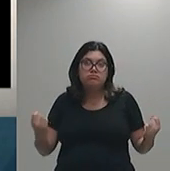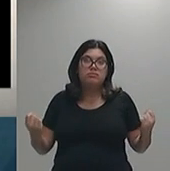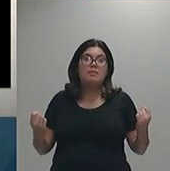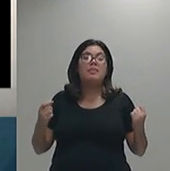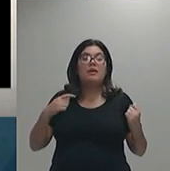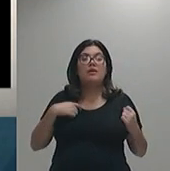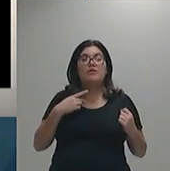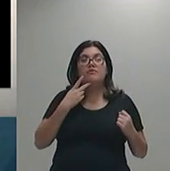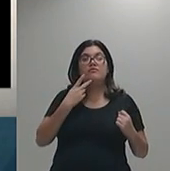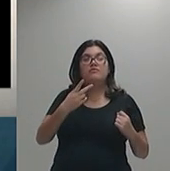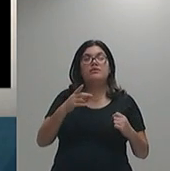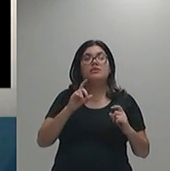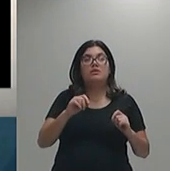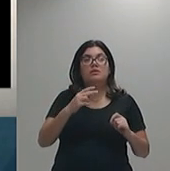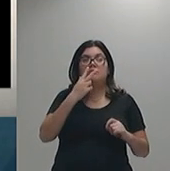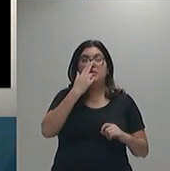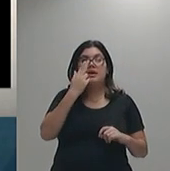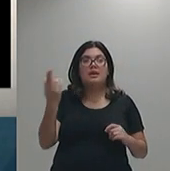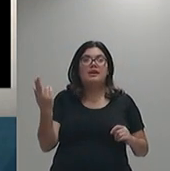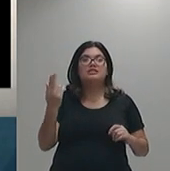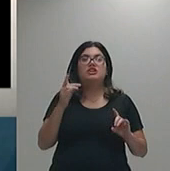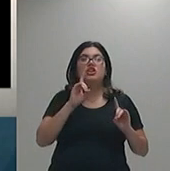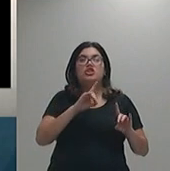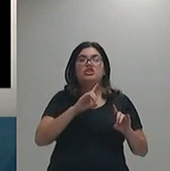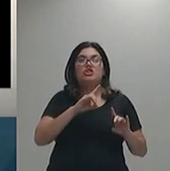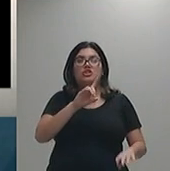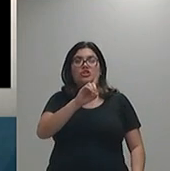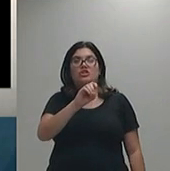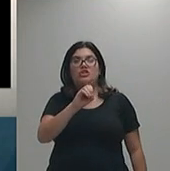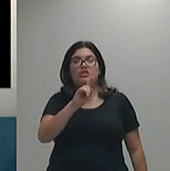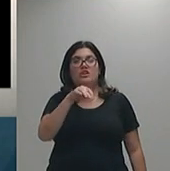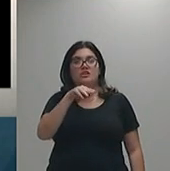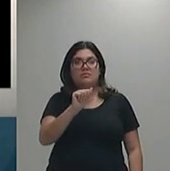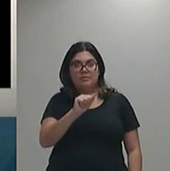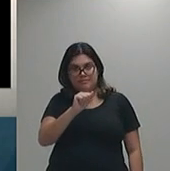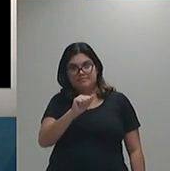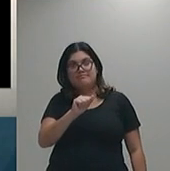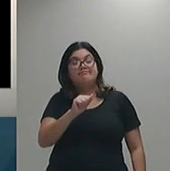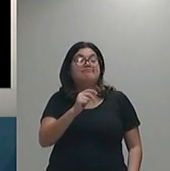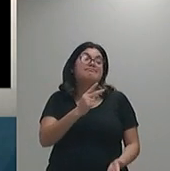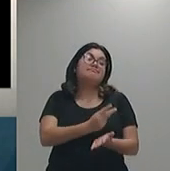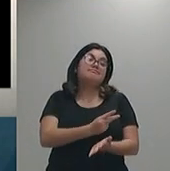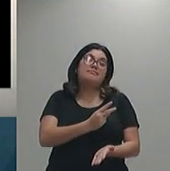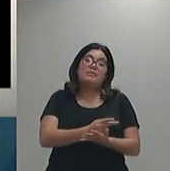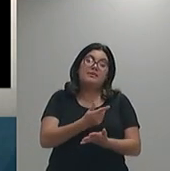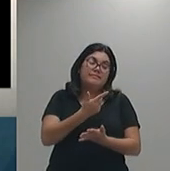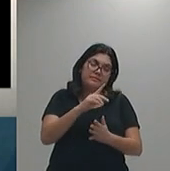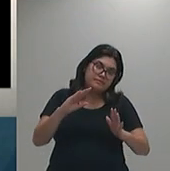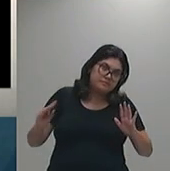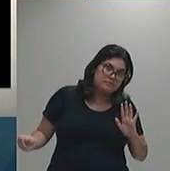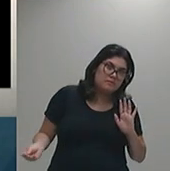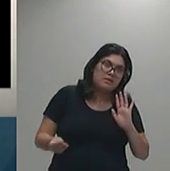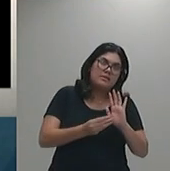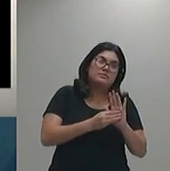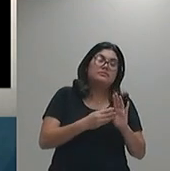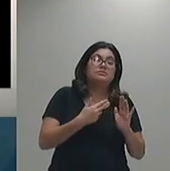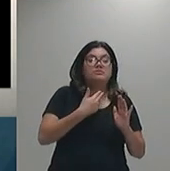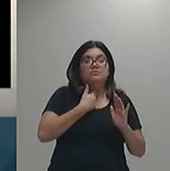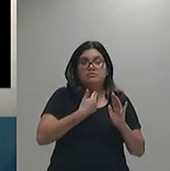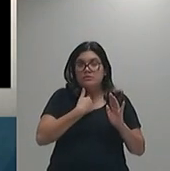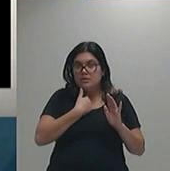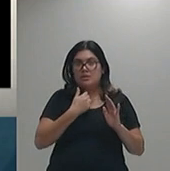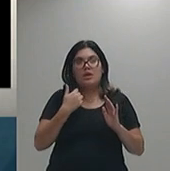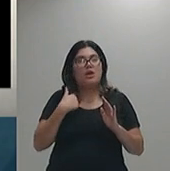se trata de um dogma portanto além de não poder estar submetido a uma arbitragem na qual eu não